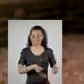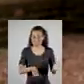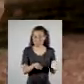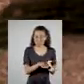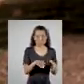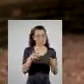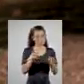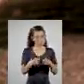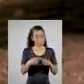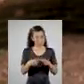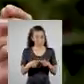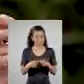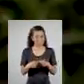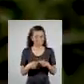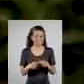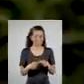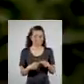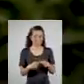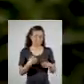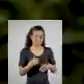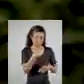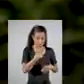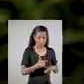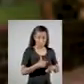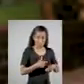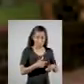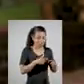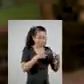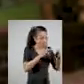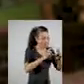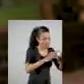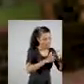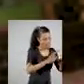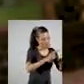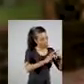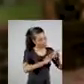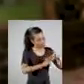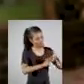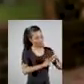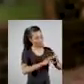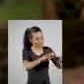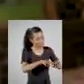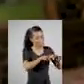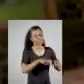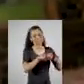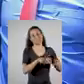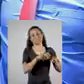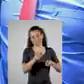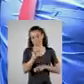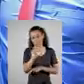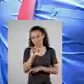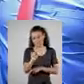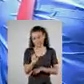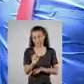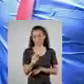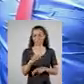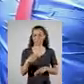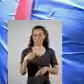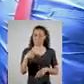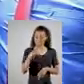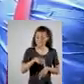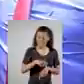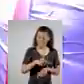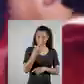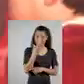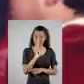Você chega numa cidade vindo do interior de Goiás. Adota essa cidade, essa cidade te adota. Essa cidade me deu